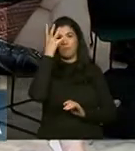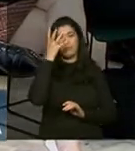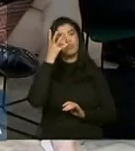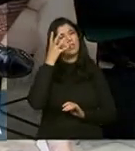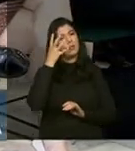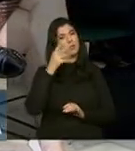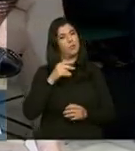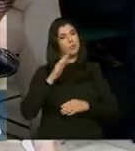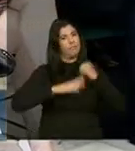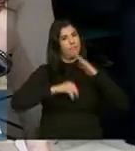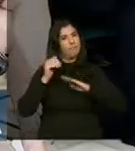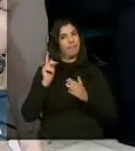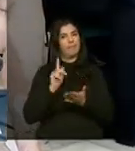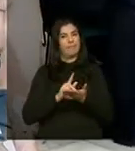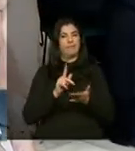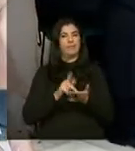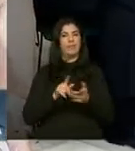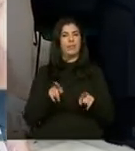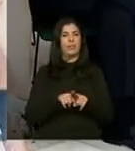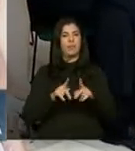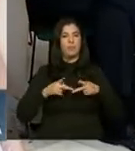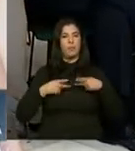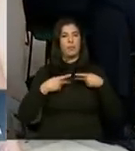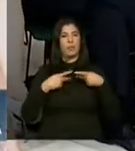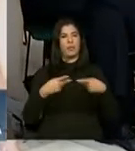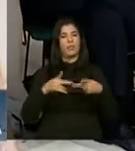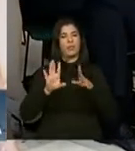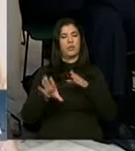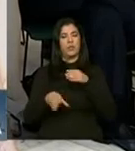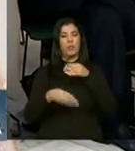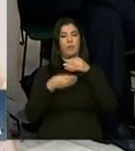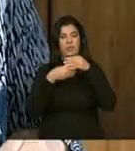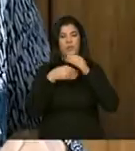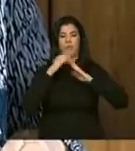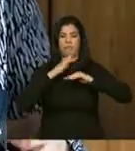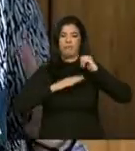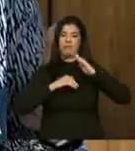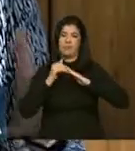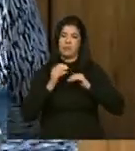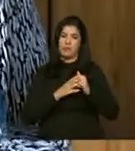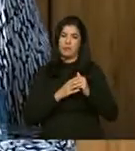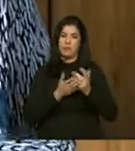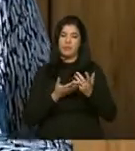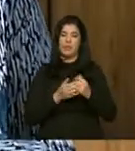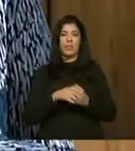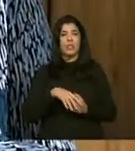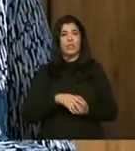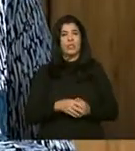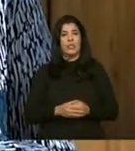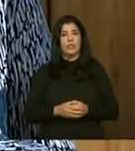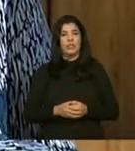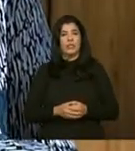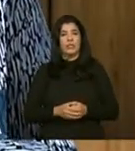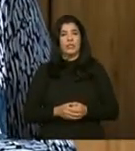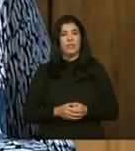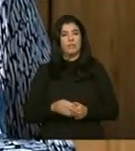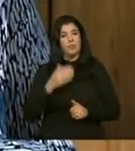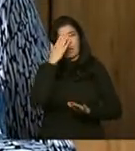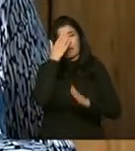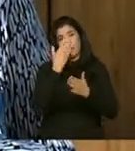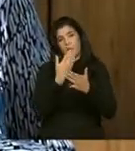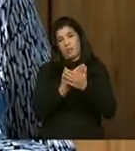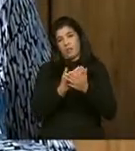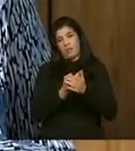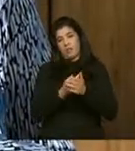e, especialmente, com o processo já de implantação dessas medidas, né? Acho que aqui, por parte do